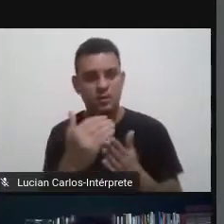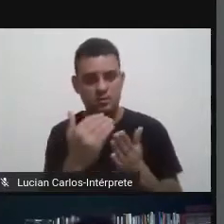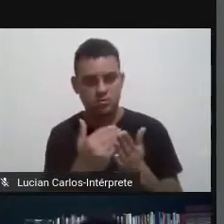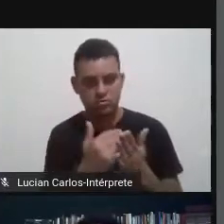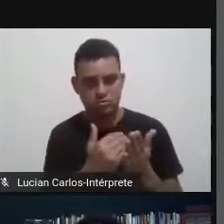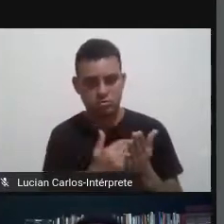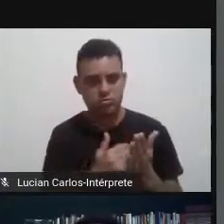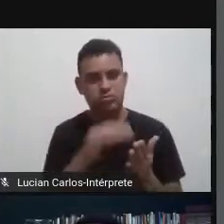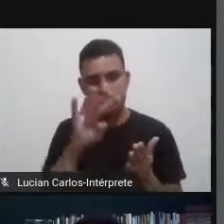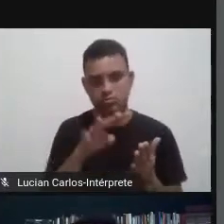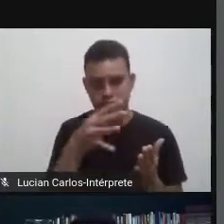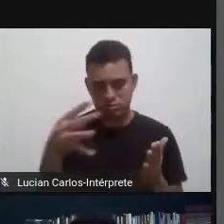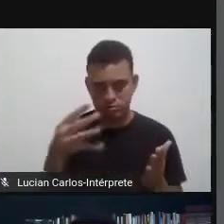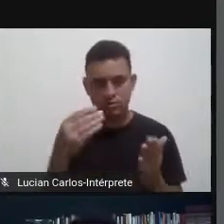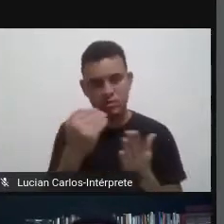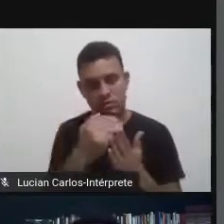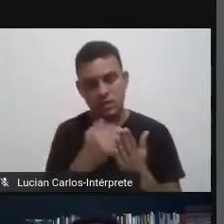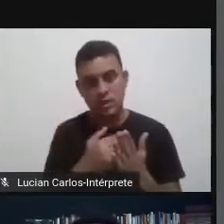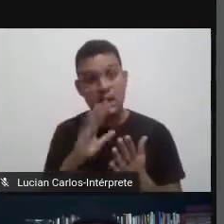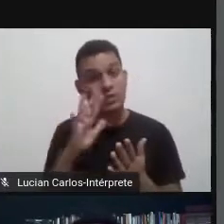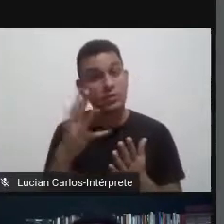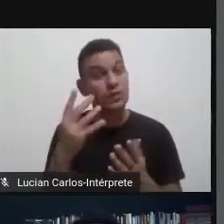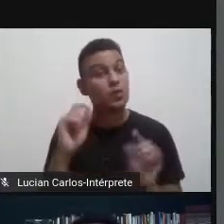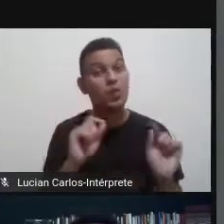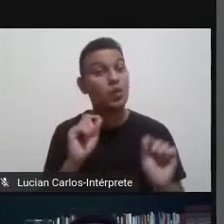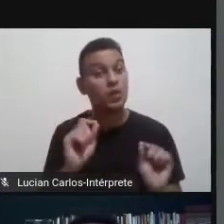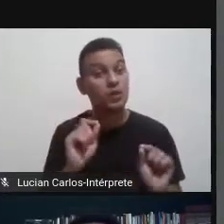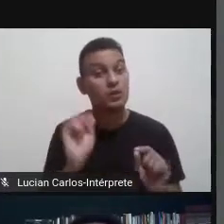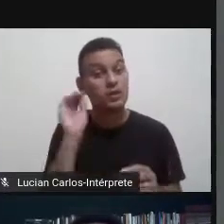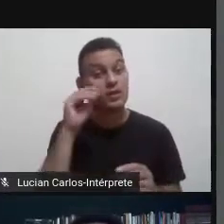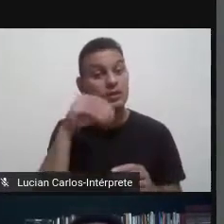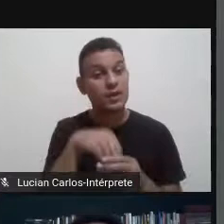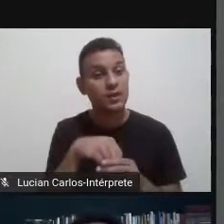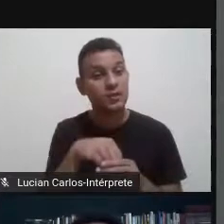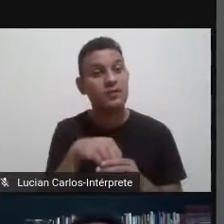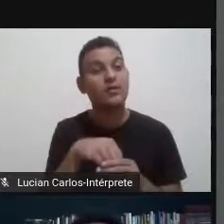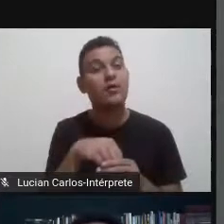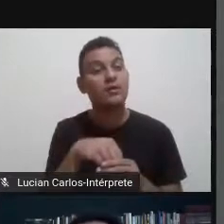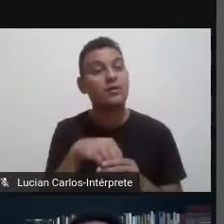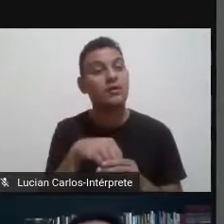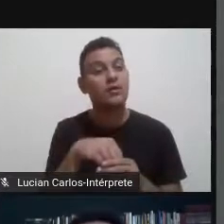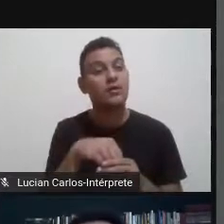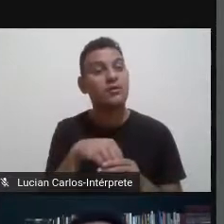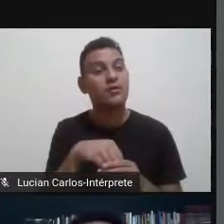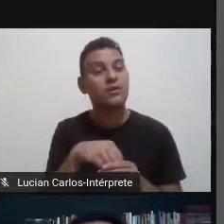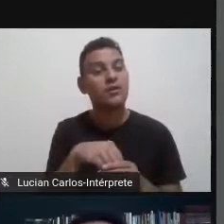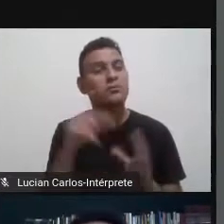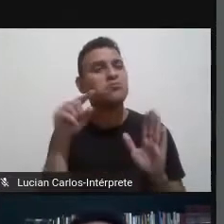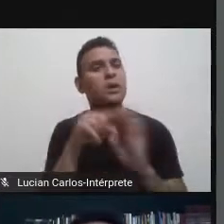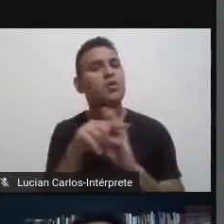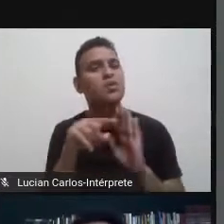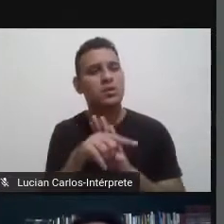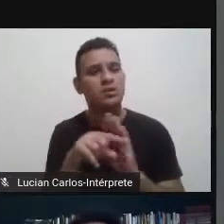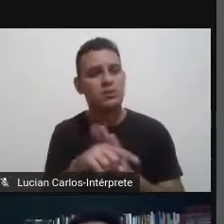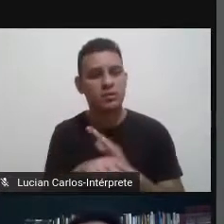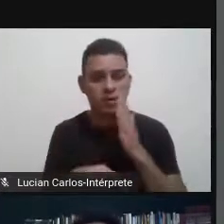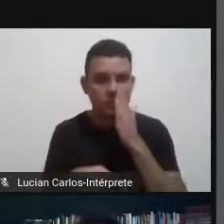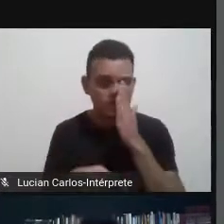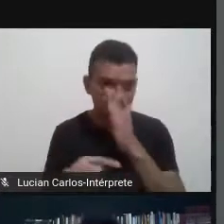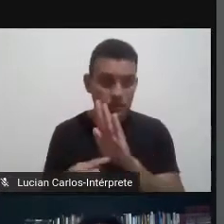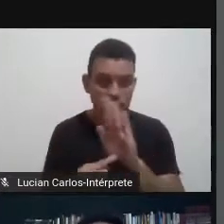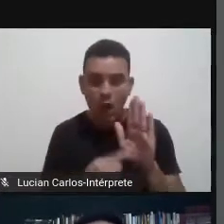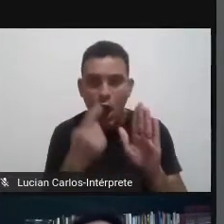planilha e nós resolvemos colocar nesse kit uma espécie de questionário, né? Eu vou mostrar